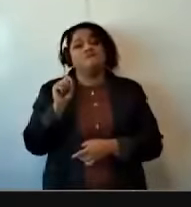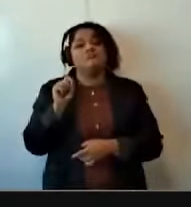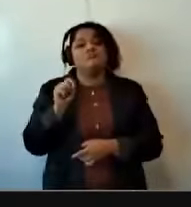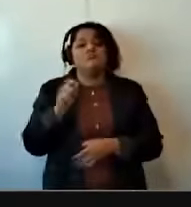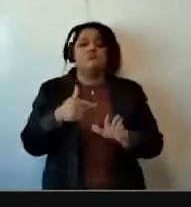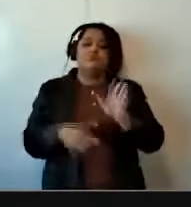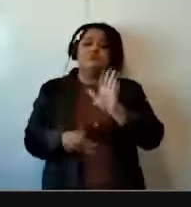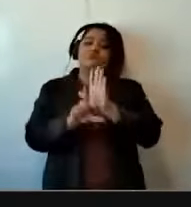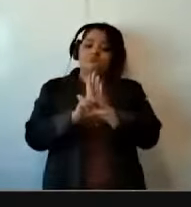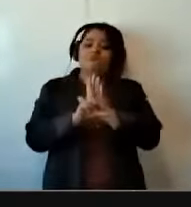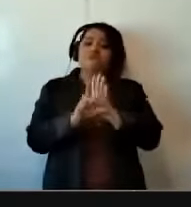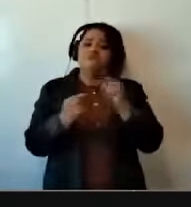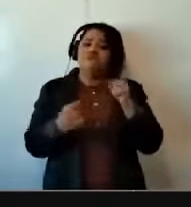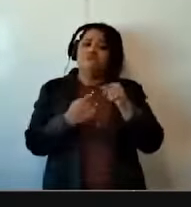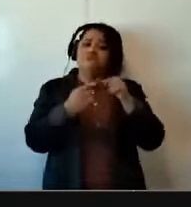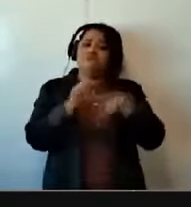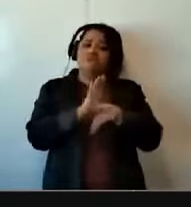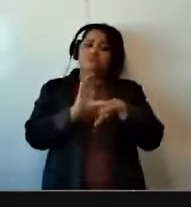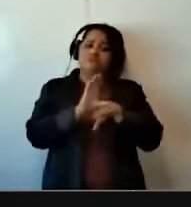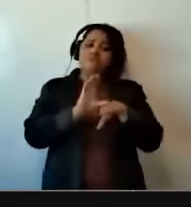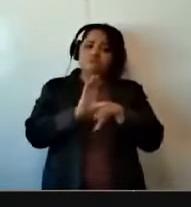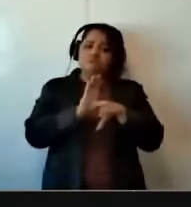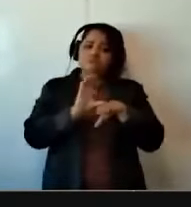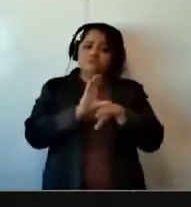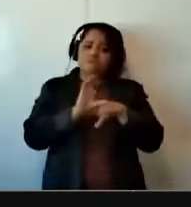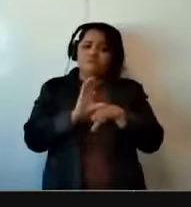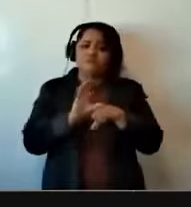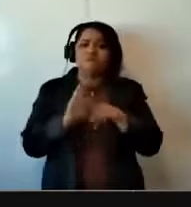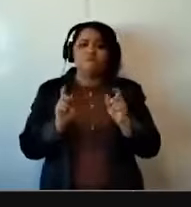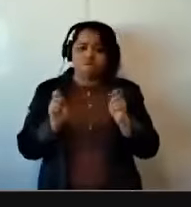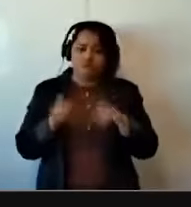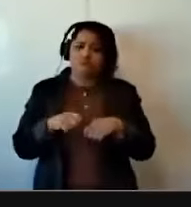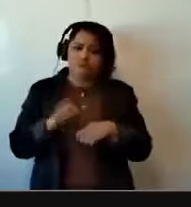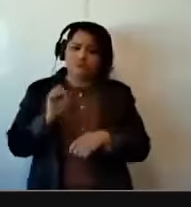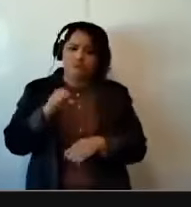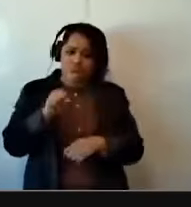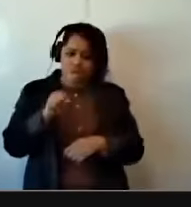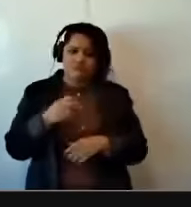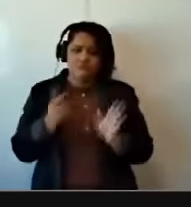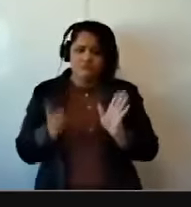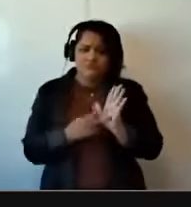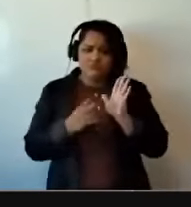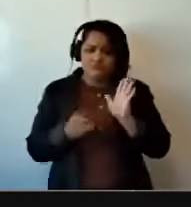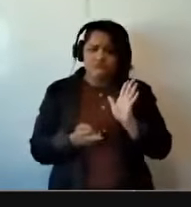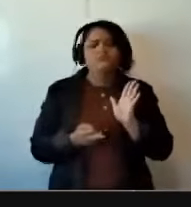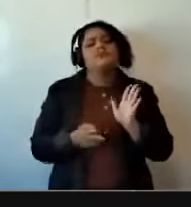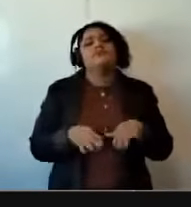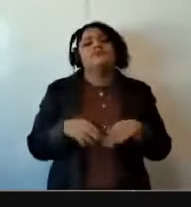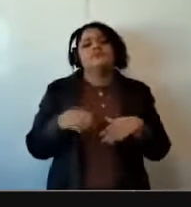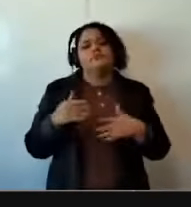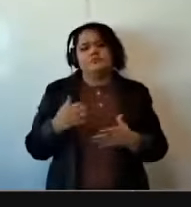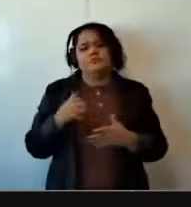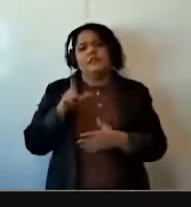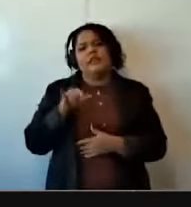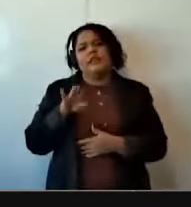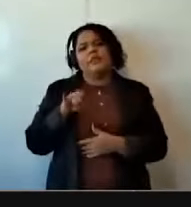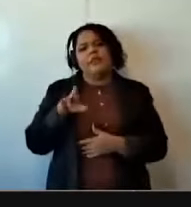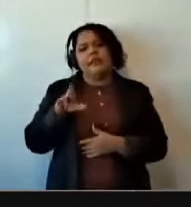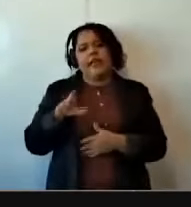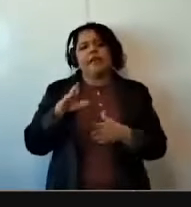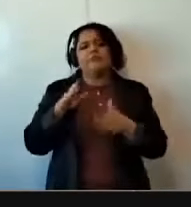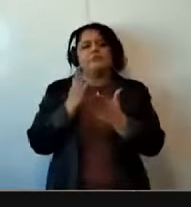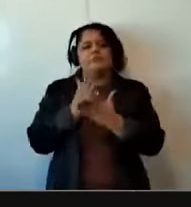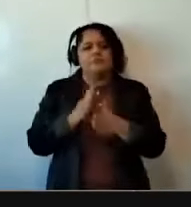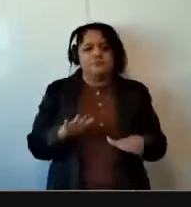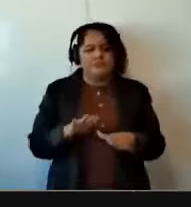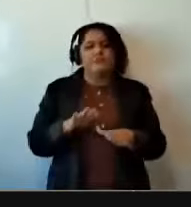era constitucional, que ela teria sim que valer. Dessa forma, a liminar caiu e a lei entrou em vigor.